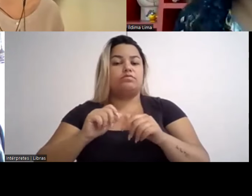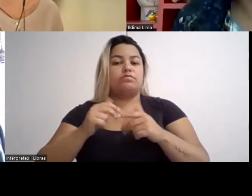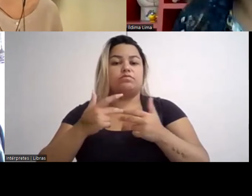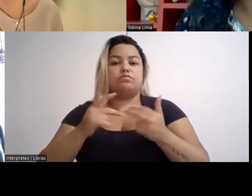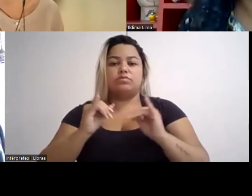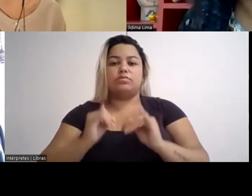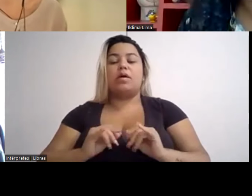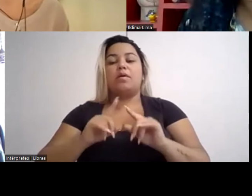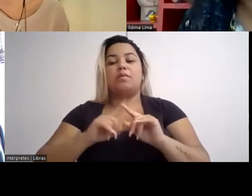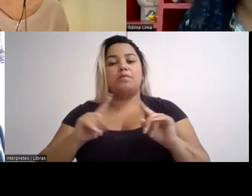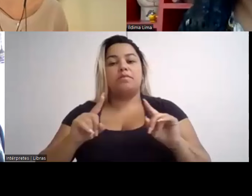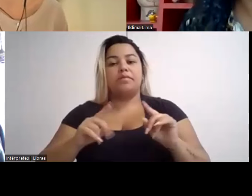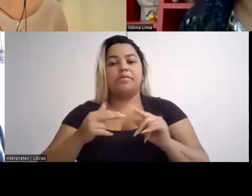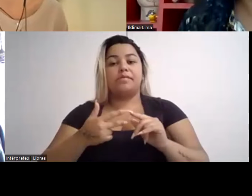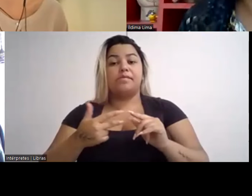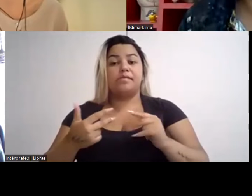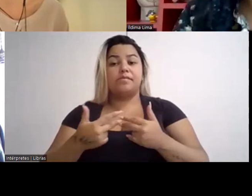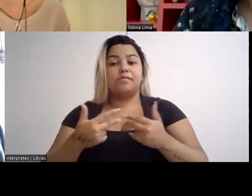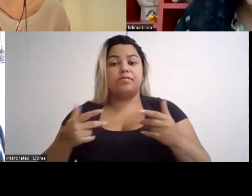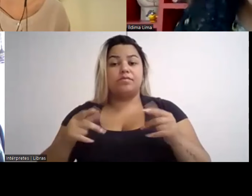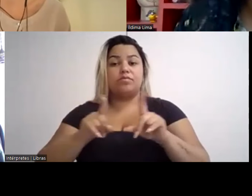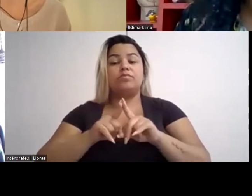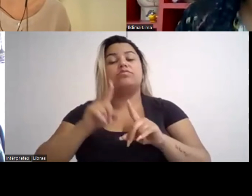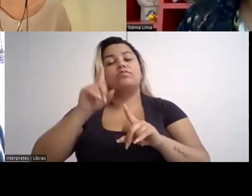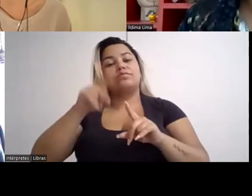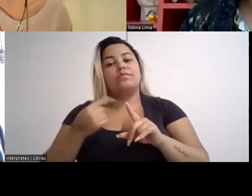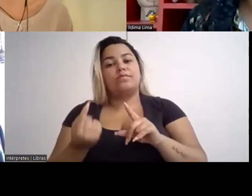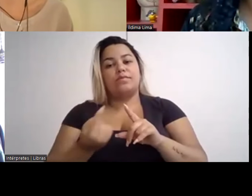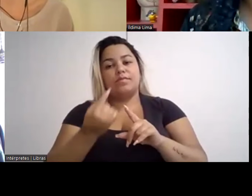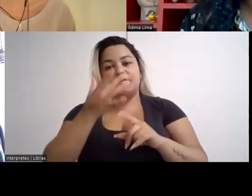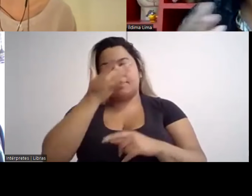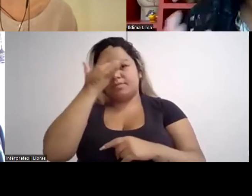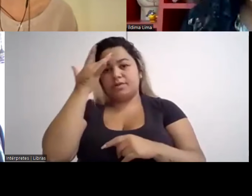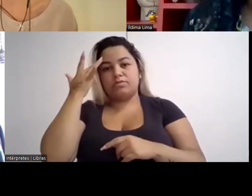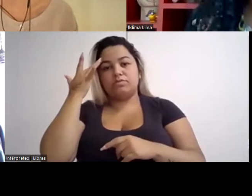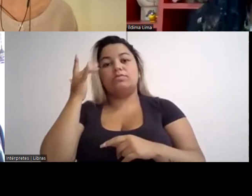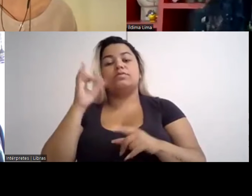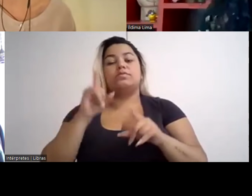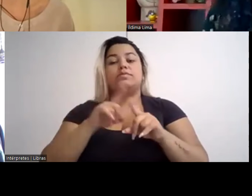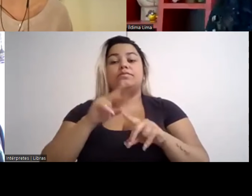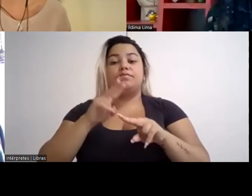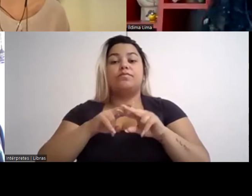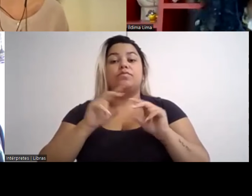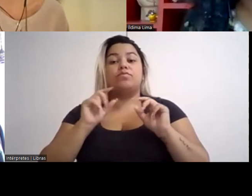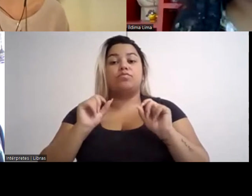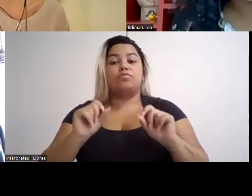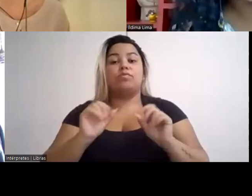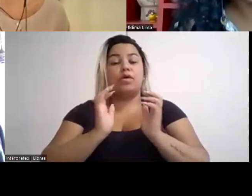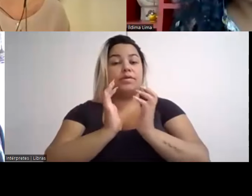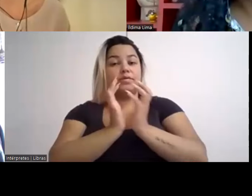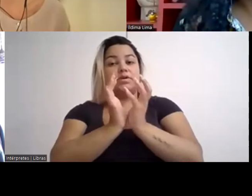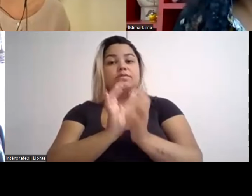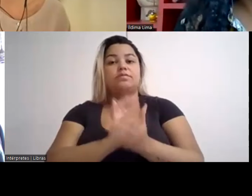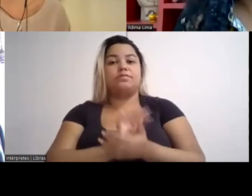como a maioria desses empreendimentos são feitos de uma pessoa só, pelo menos no começo, são empresas, né, equipes,